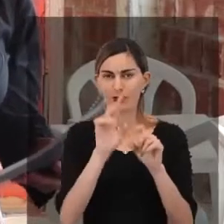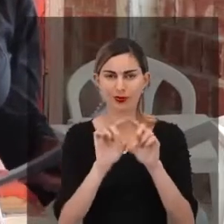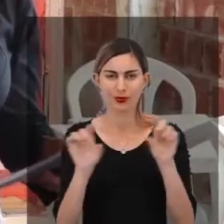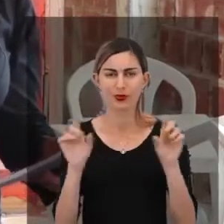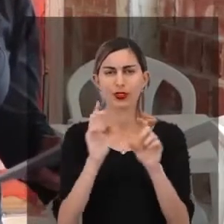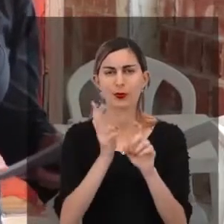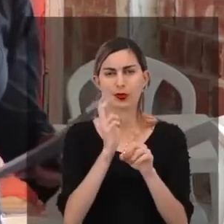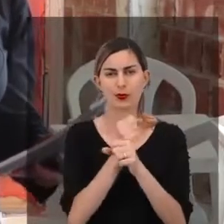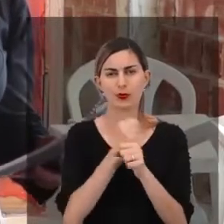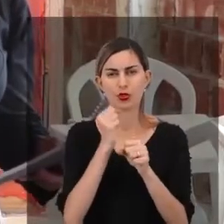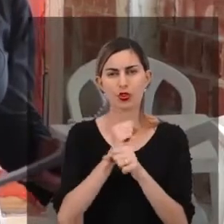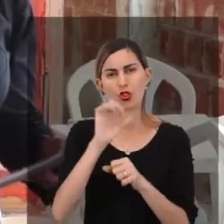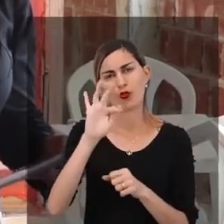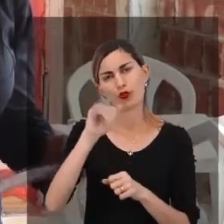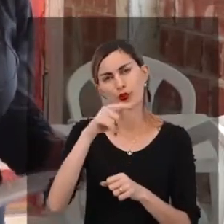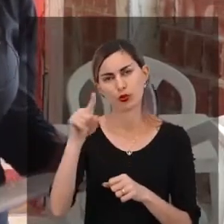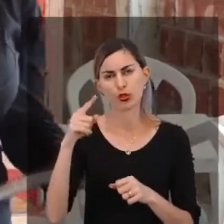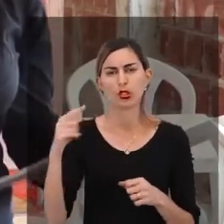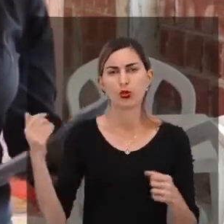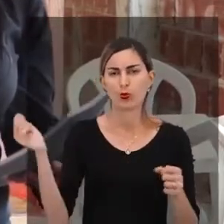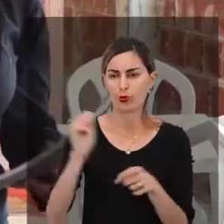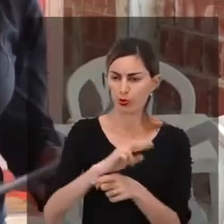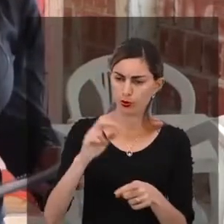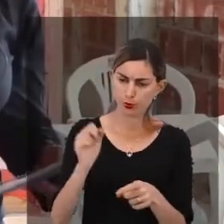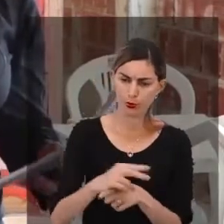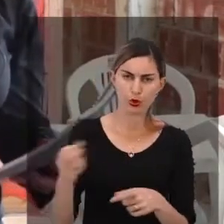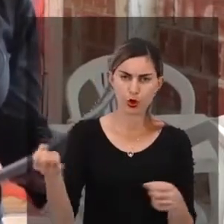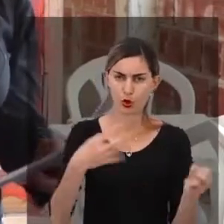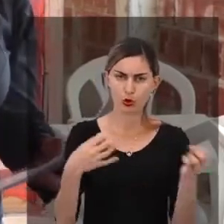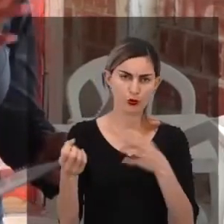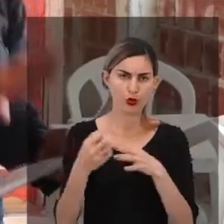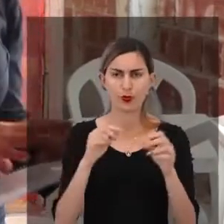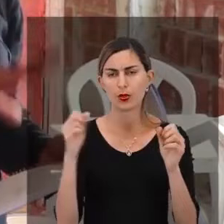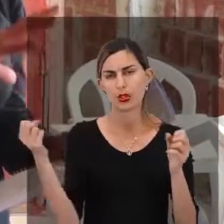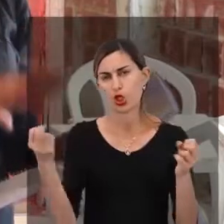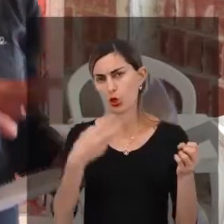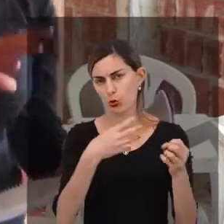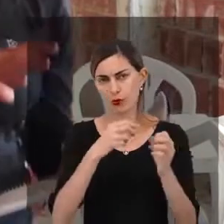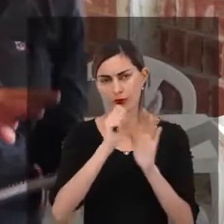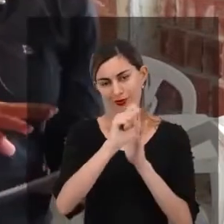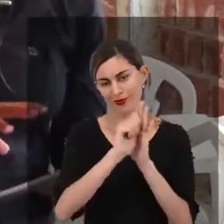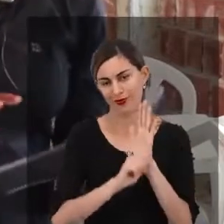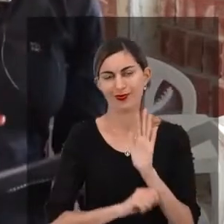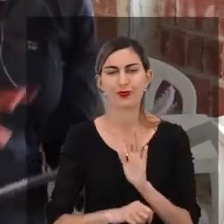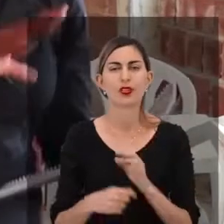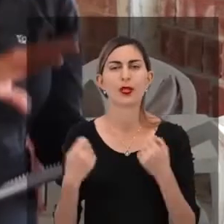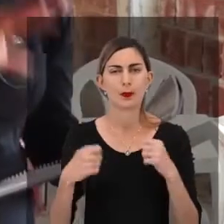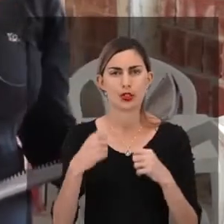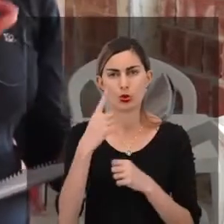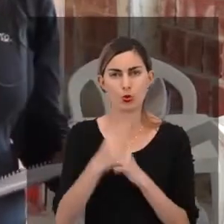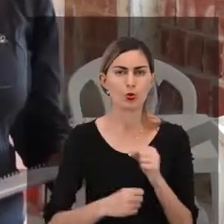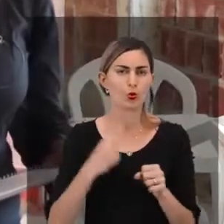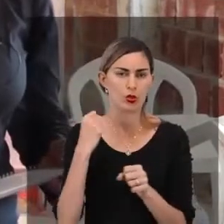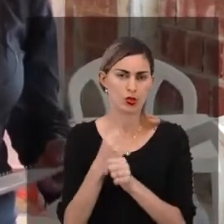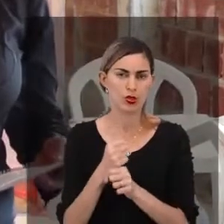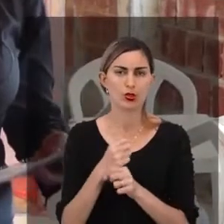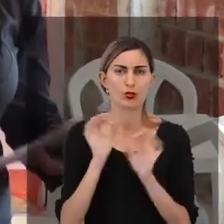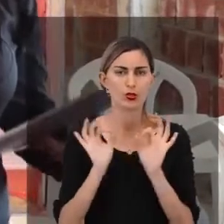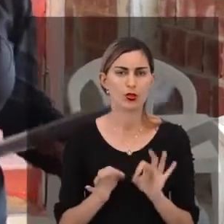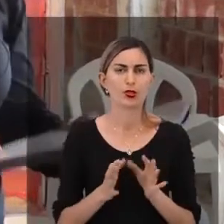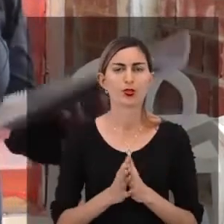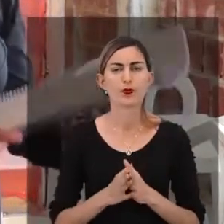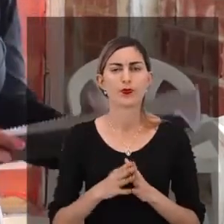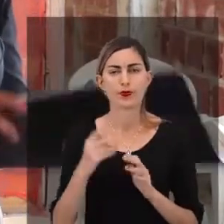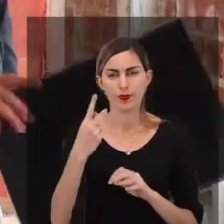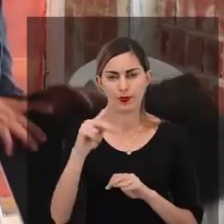obra, sempre que for, né, entrar mais funções, mais funcionários, novas funções, a gente tem que dar uma atualizada. Certo? Mas ele tem validade de 1